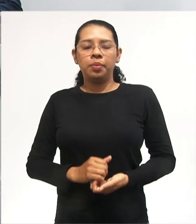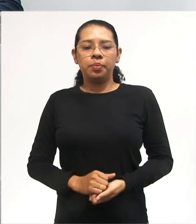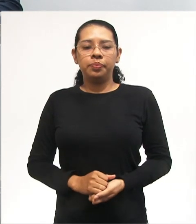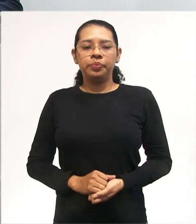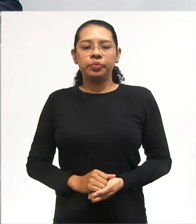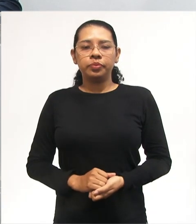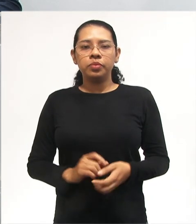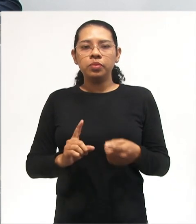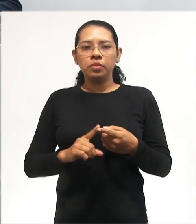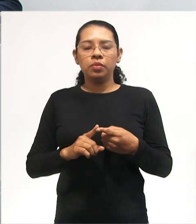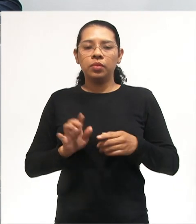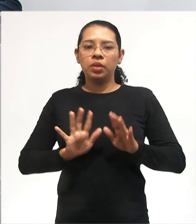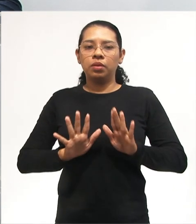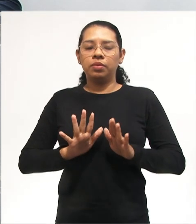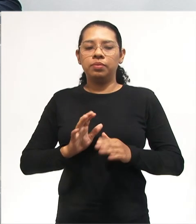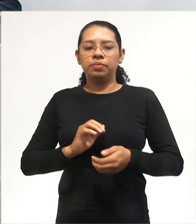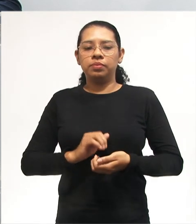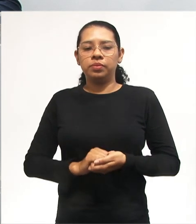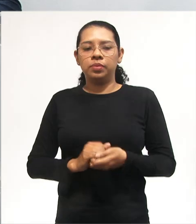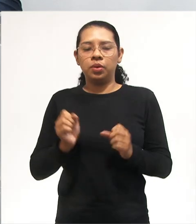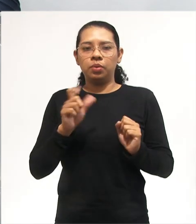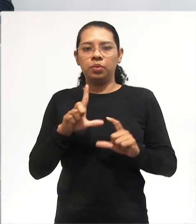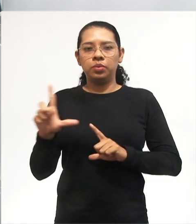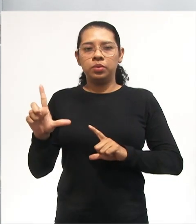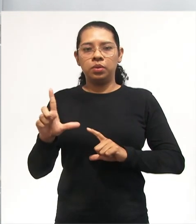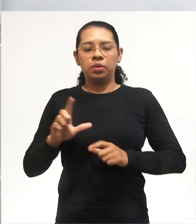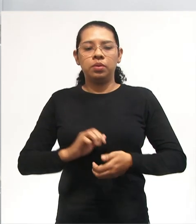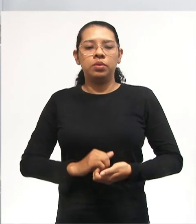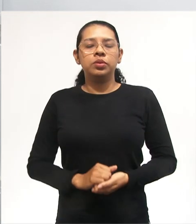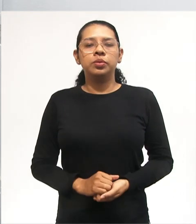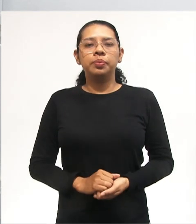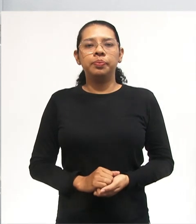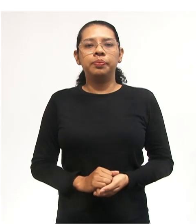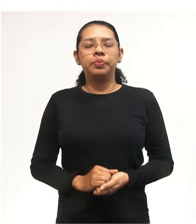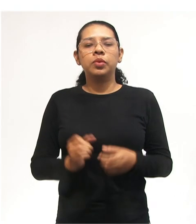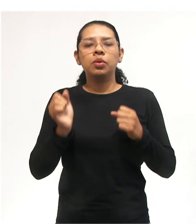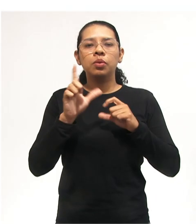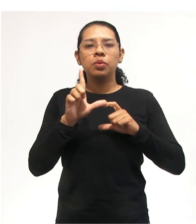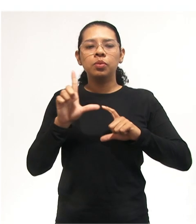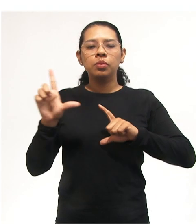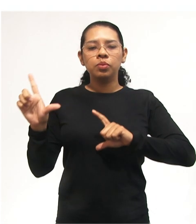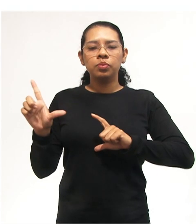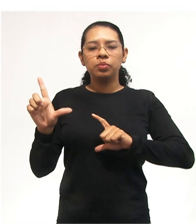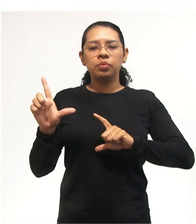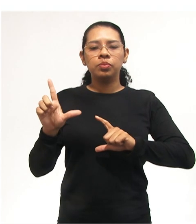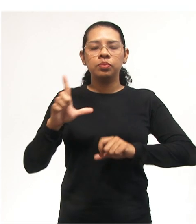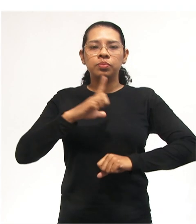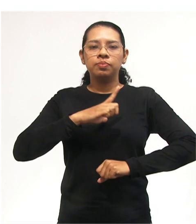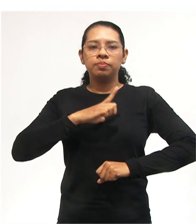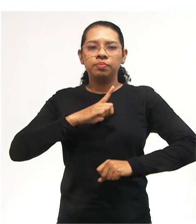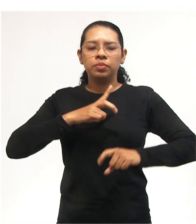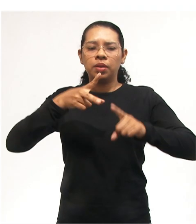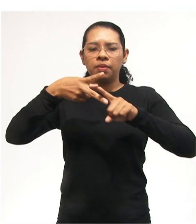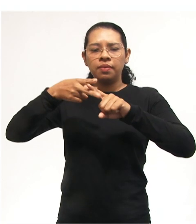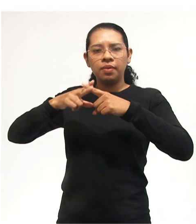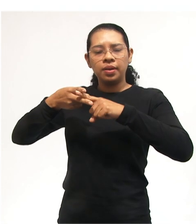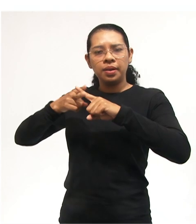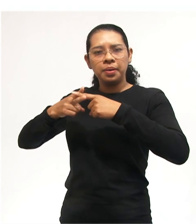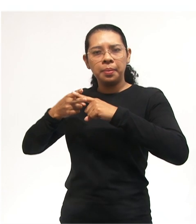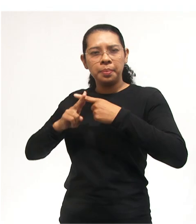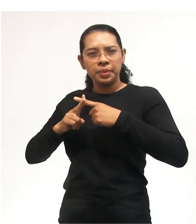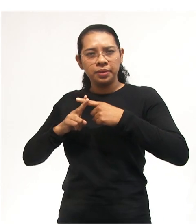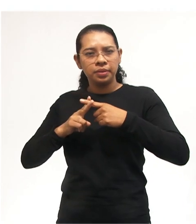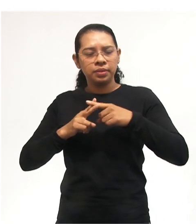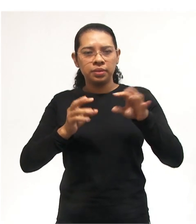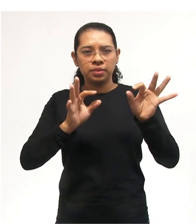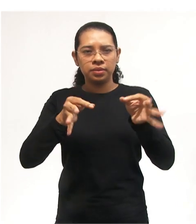Acho que eu passei um pouquinho. Voltei aqui. Instrumentos de política de CTI. Quais são, então, os